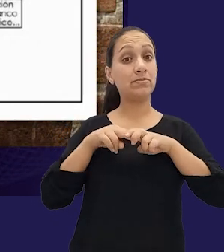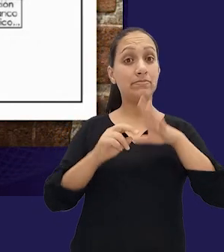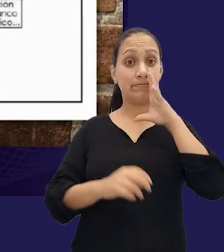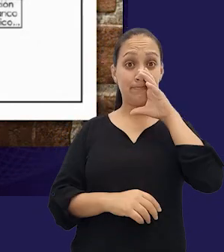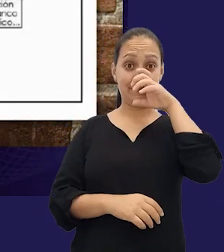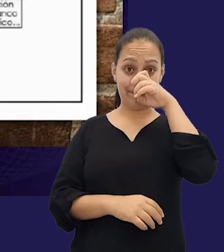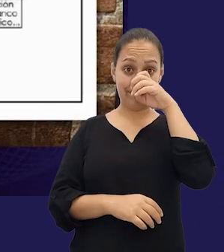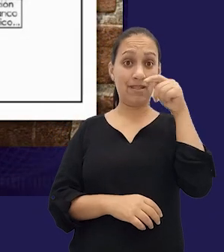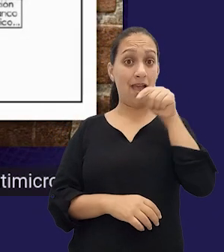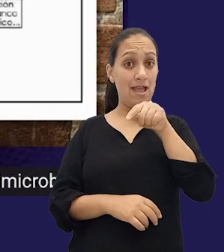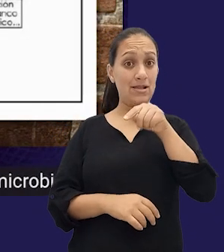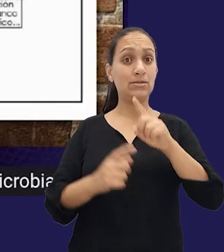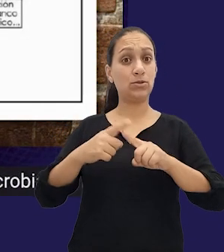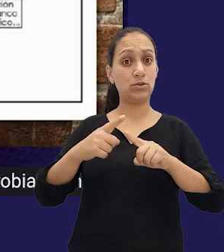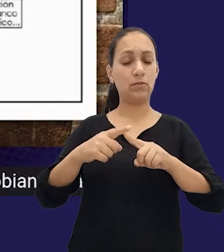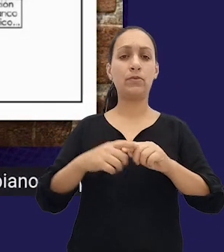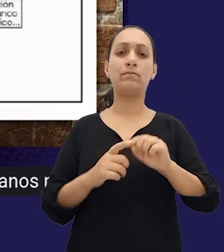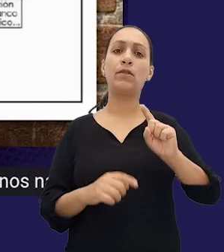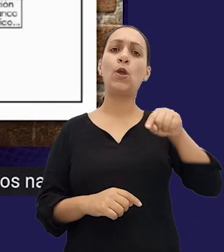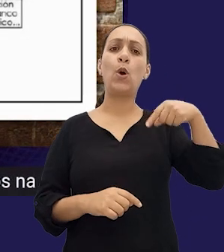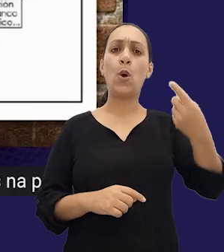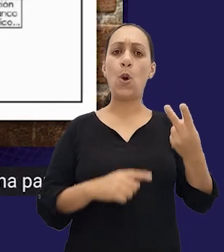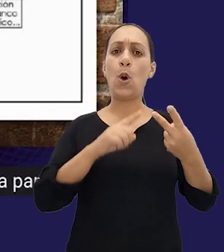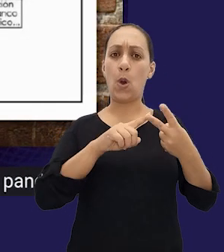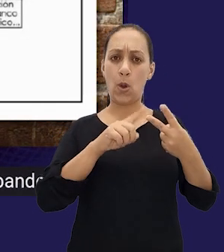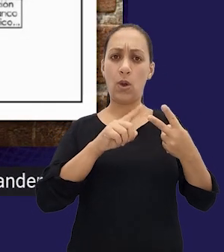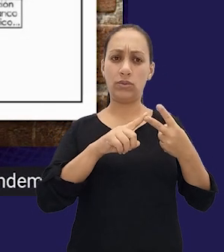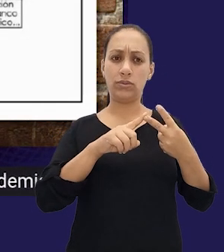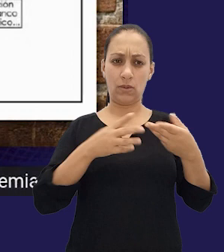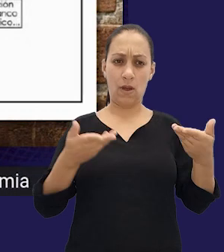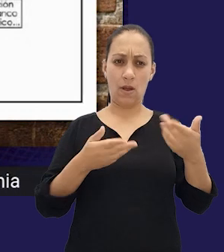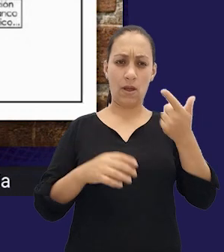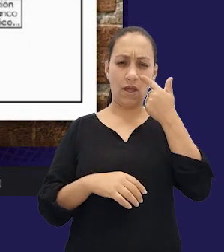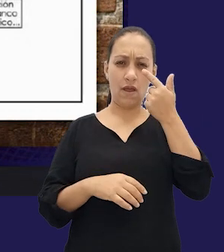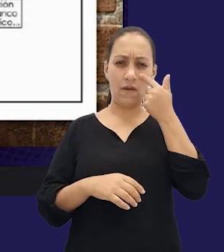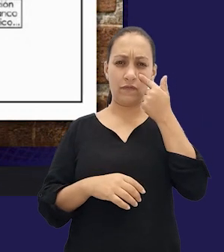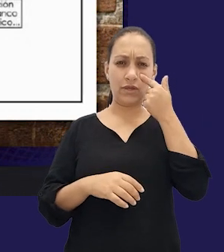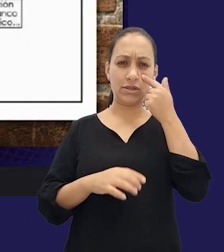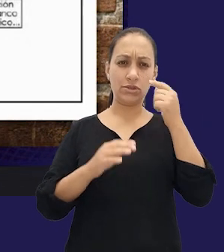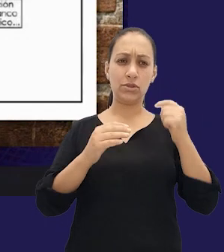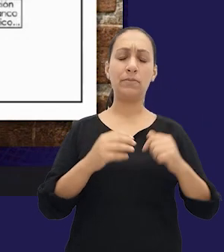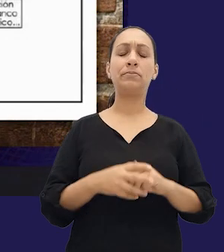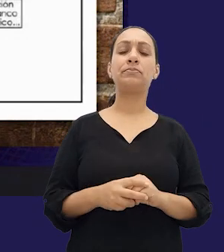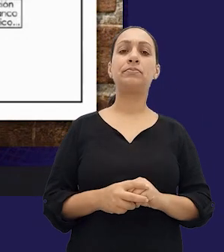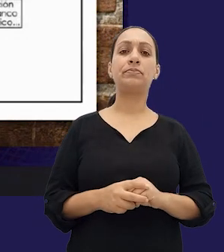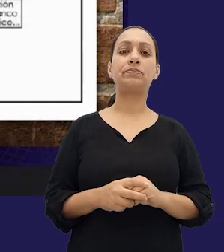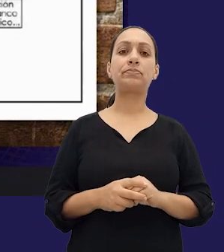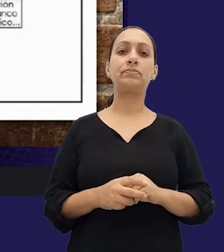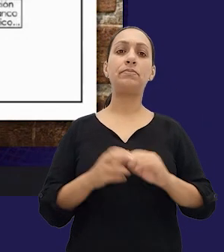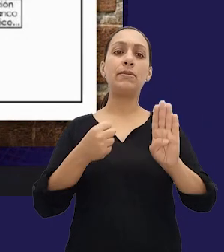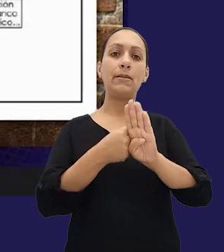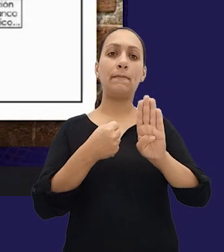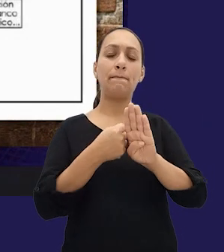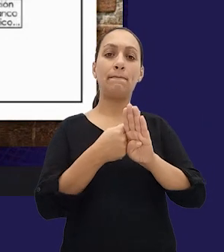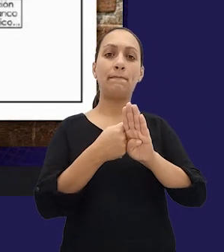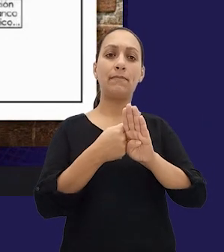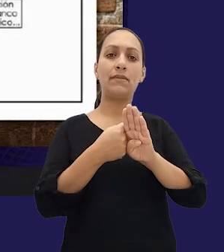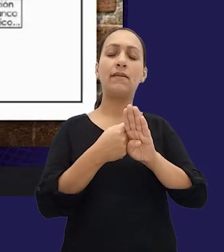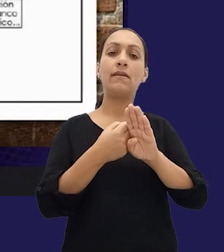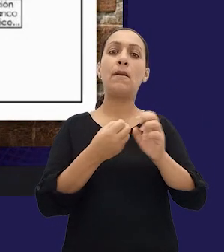a esse fármaco. Outra alternativa, tá aqui embaixo, ó, seria a bactéria promover